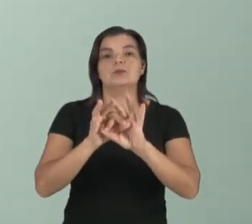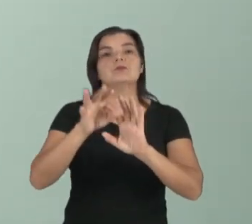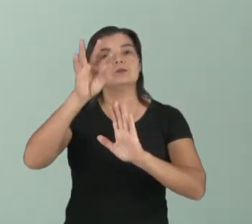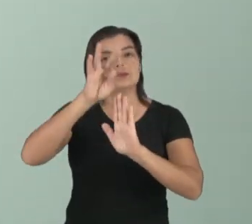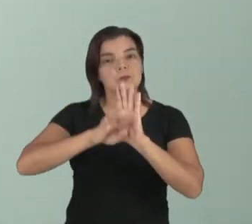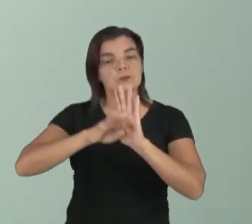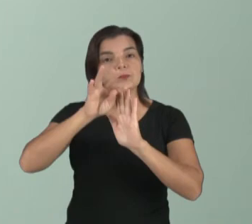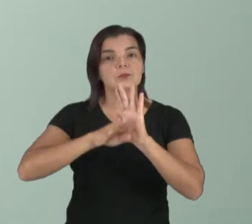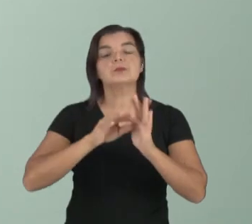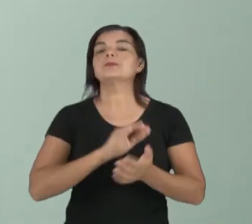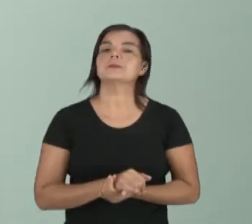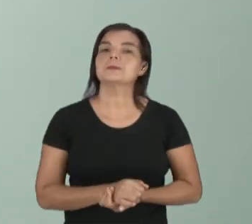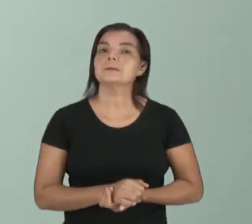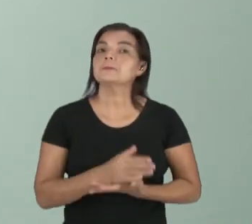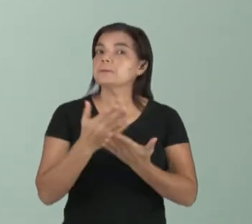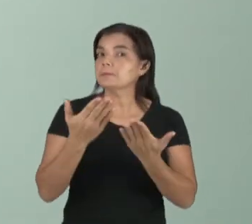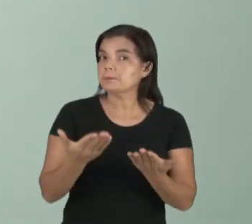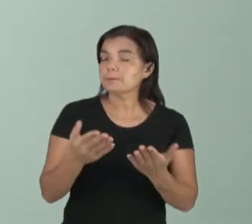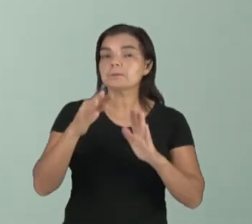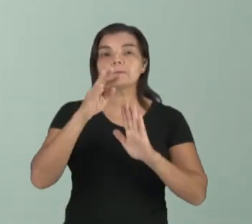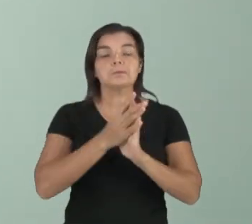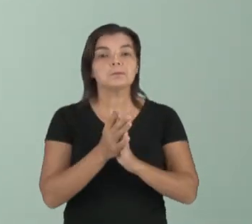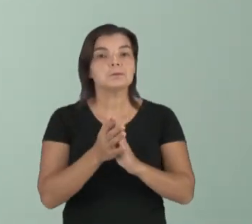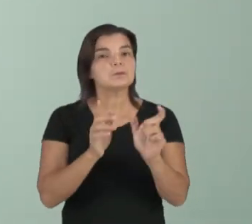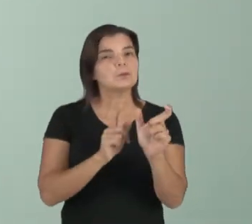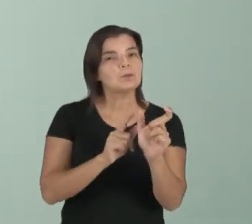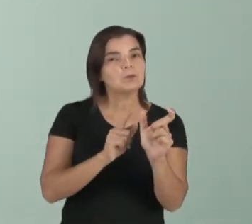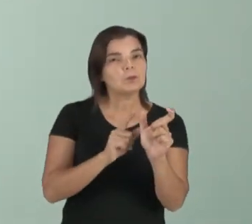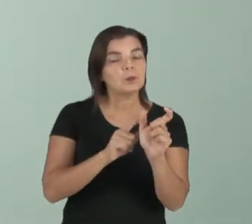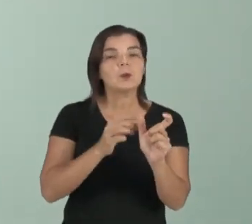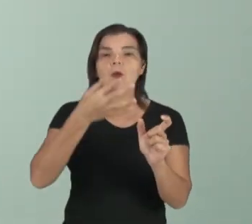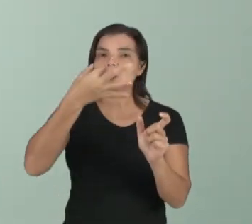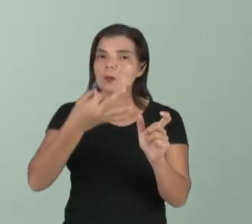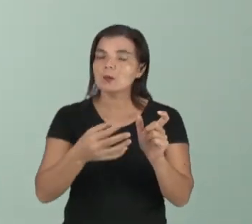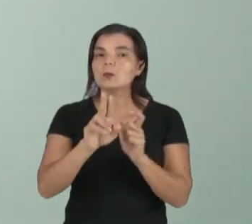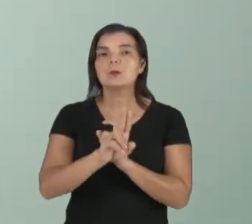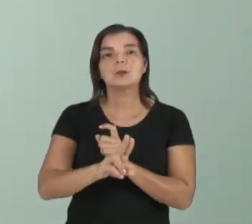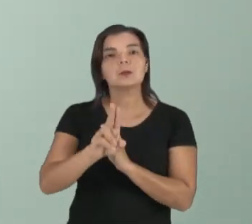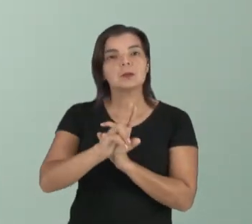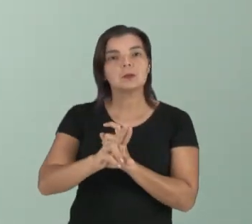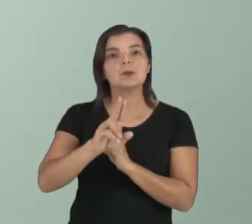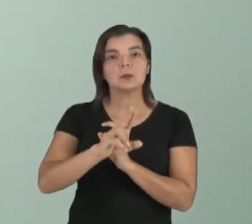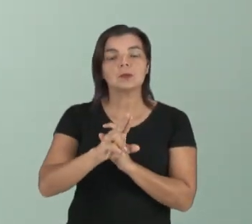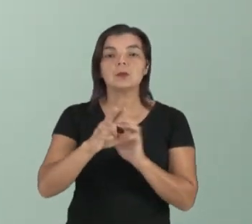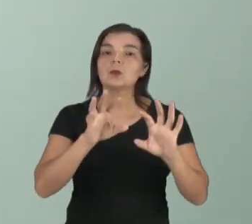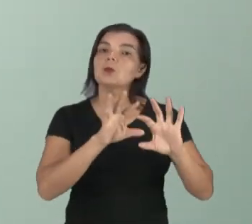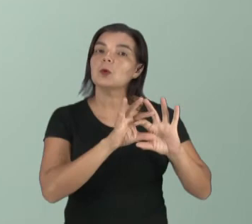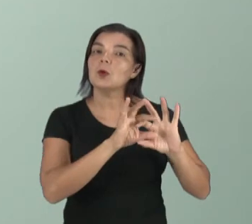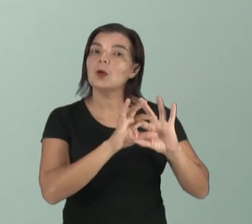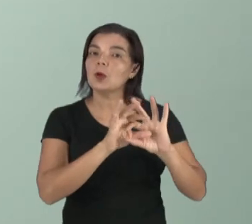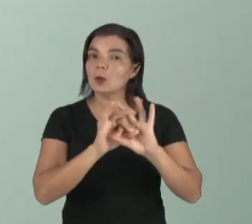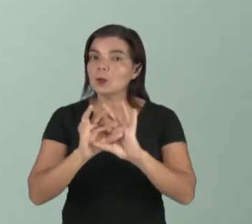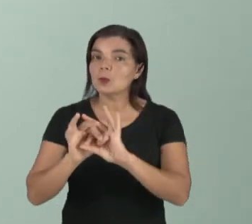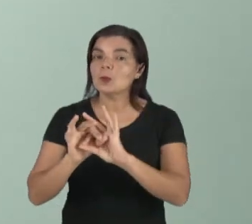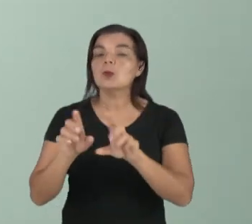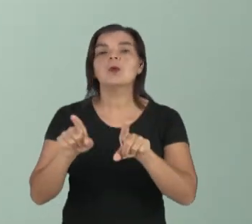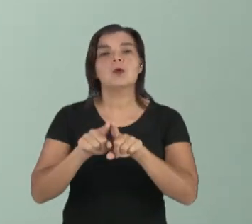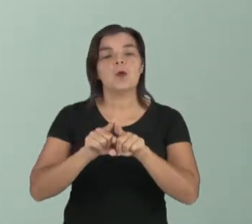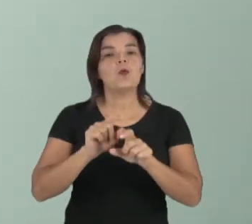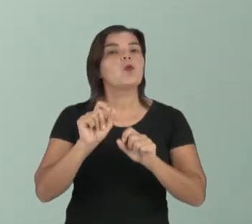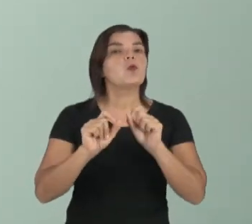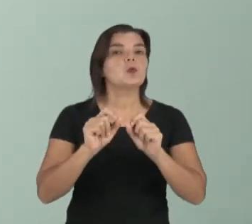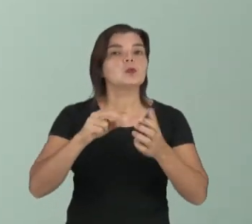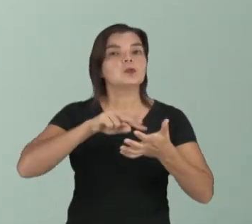ligam o texto. E esses termos, eles corretamente usados, esses conectivos, eles vão